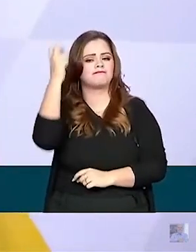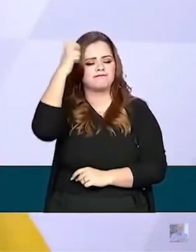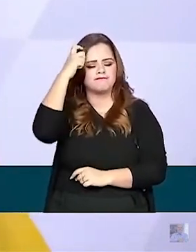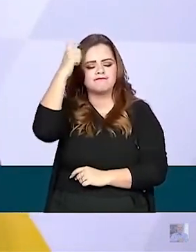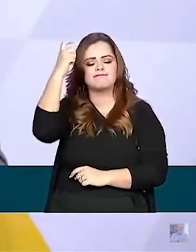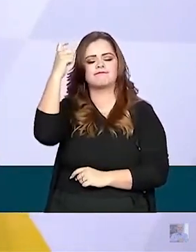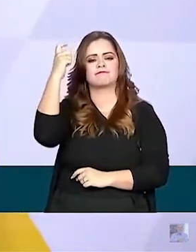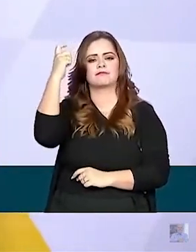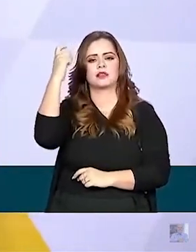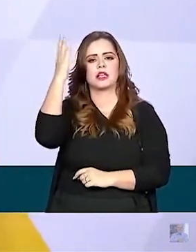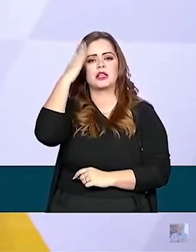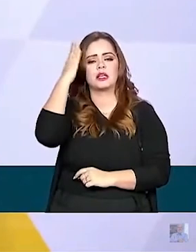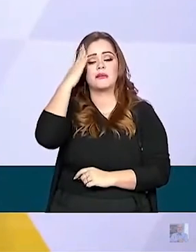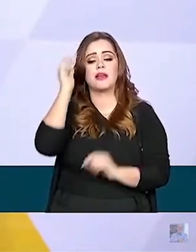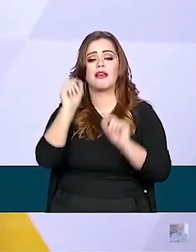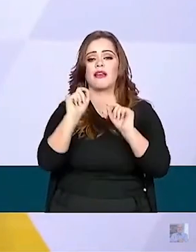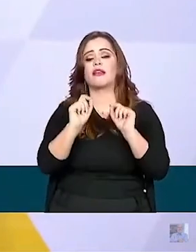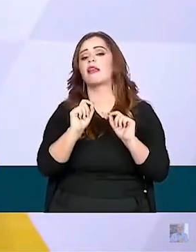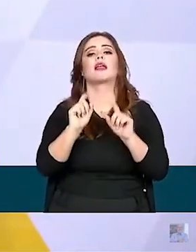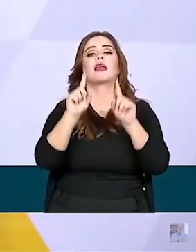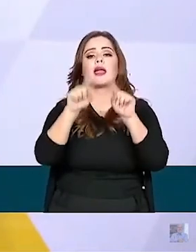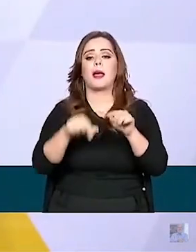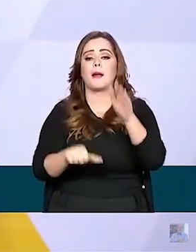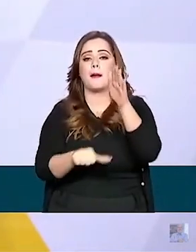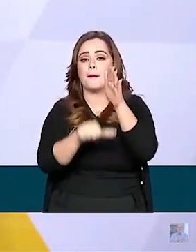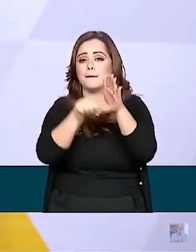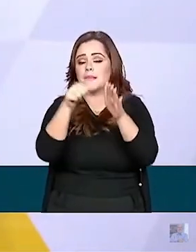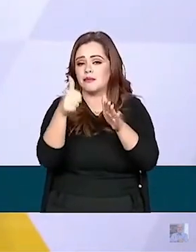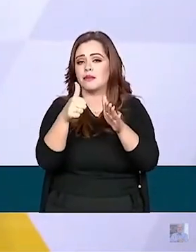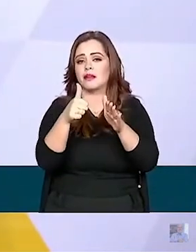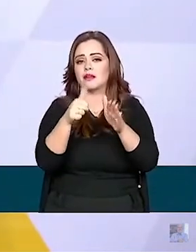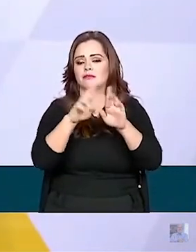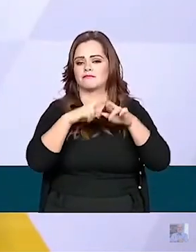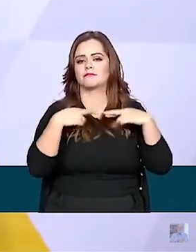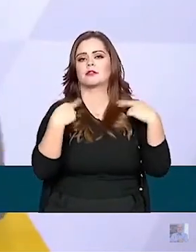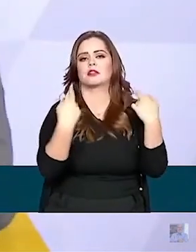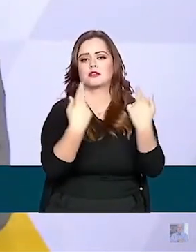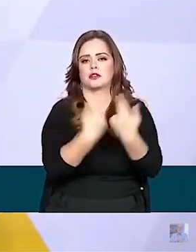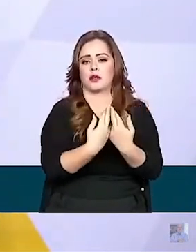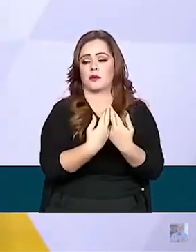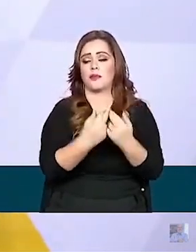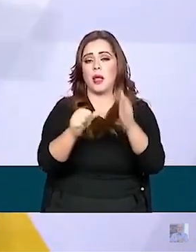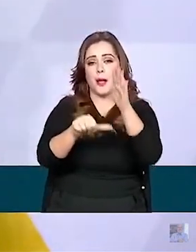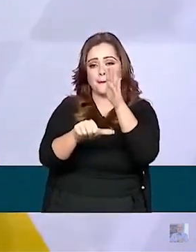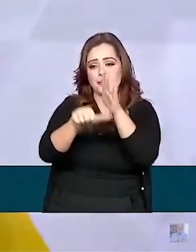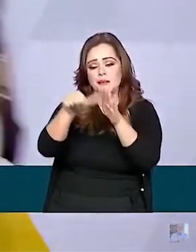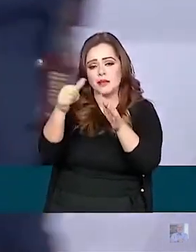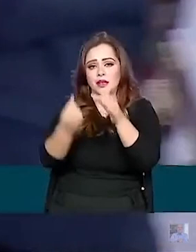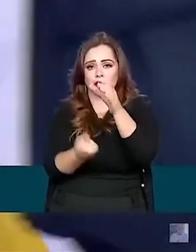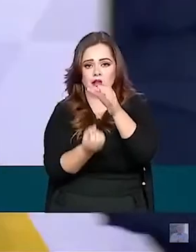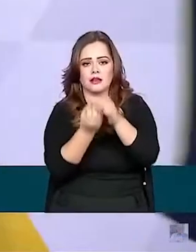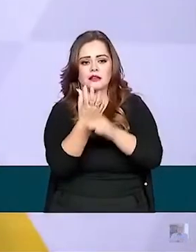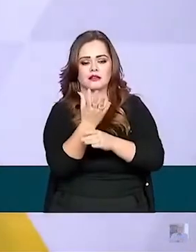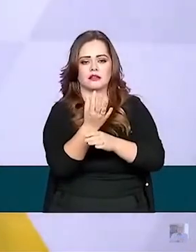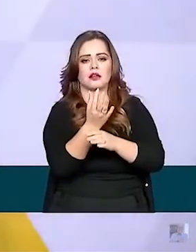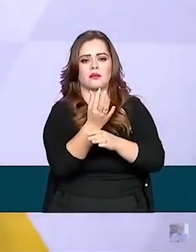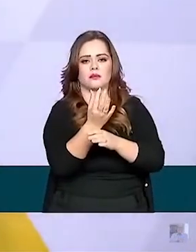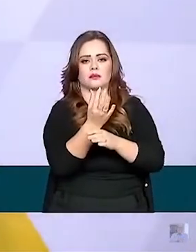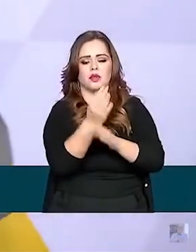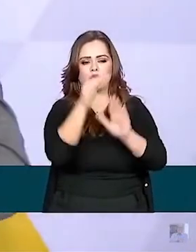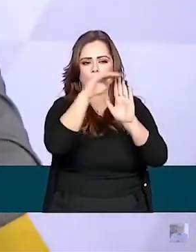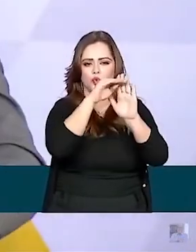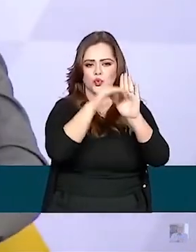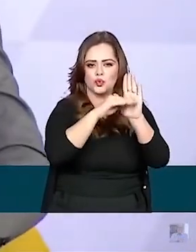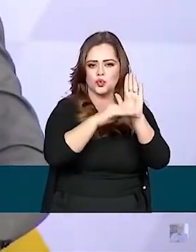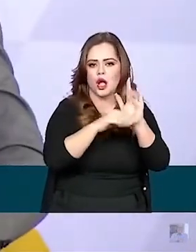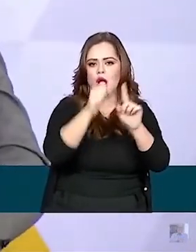consciência que essa é a primeira reunião e a primeira criação de uma organização de